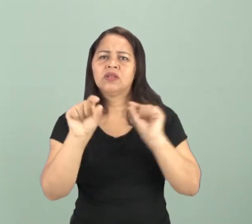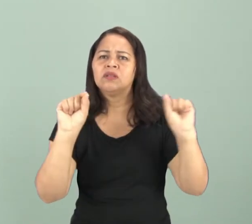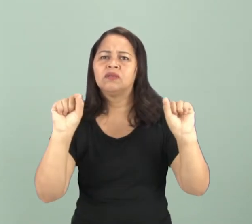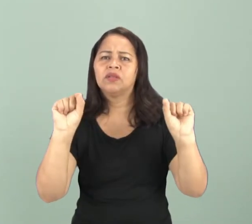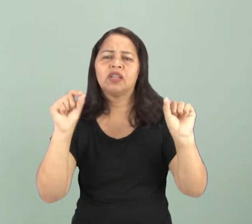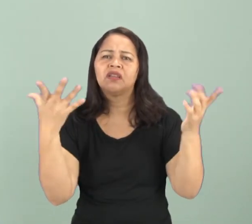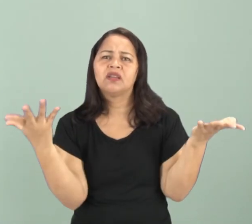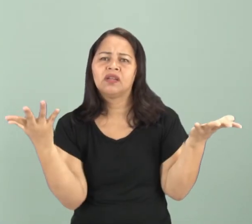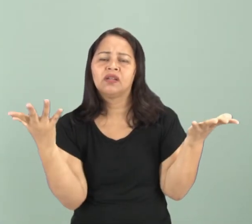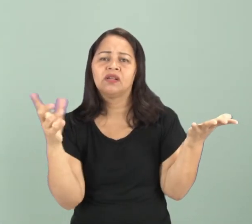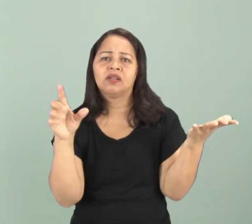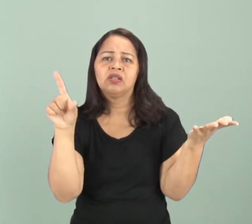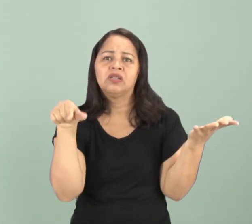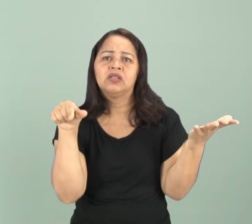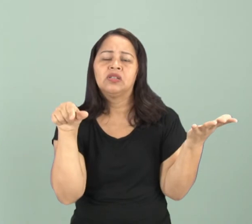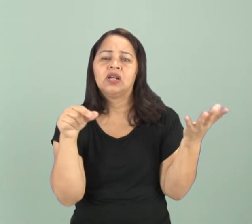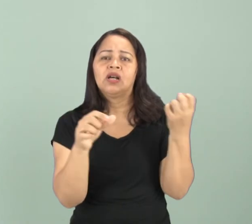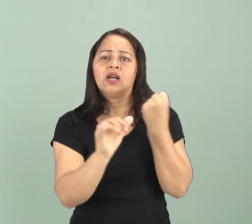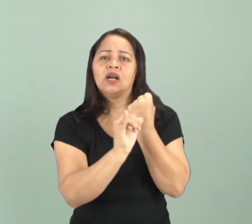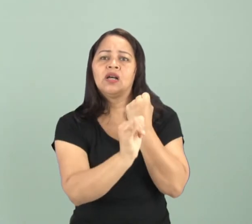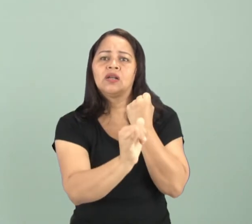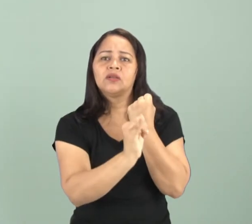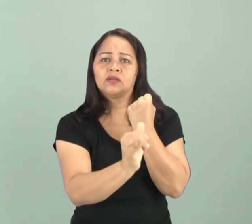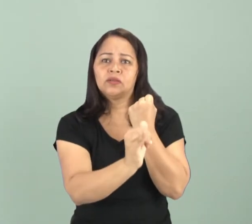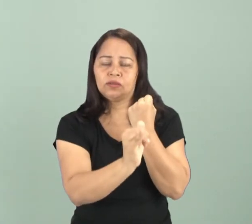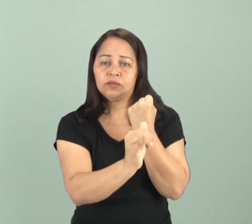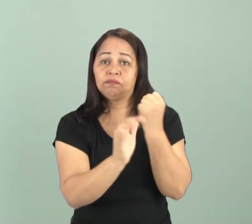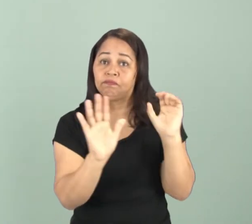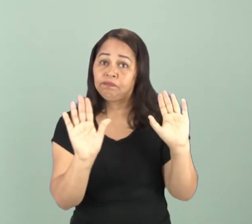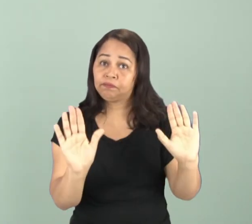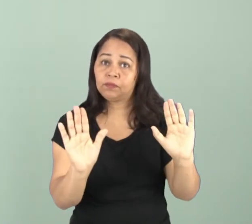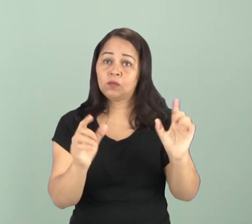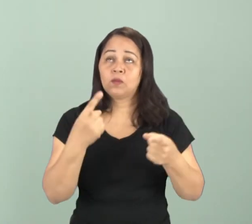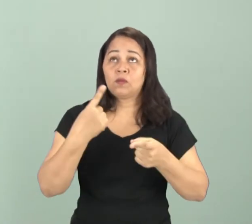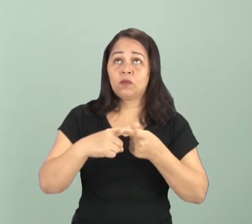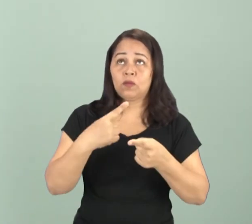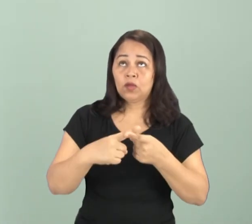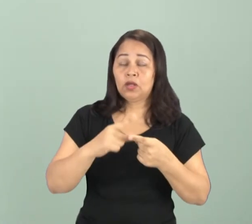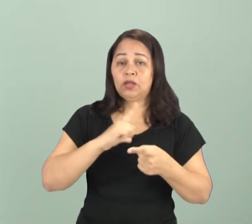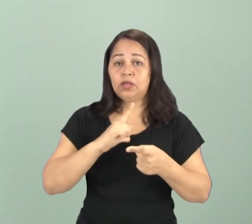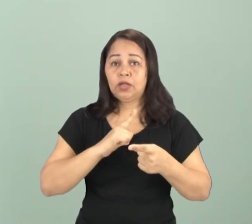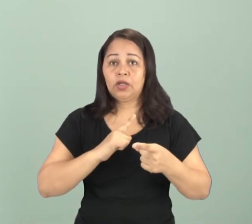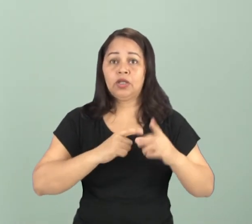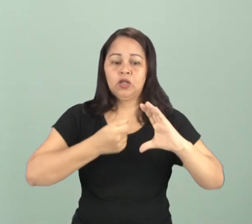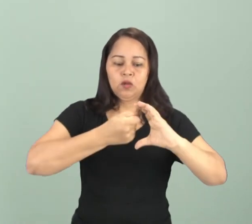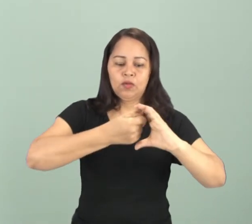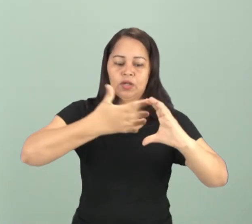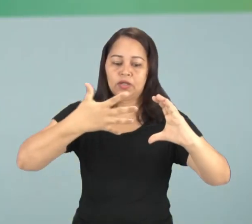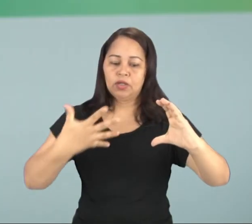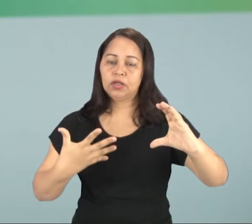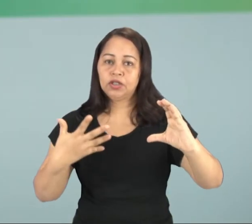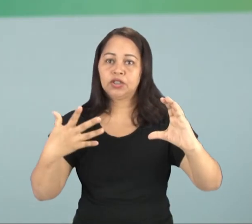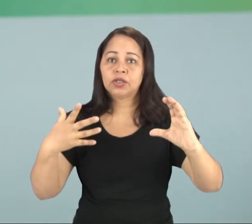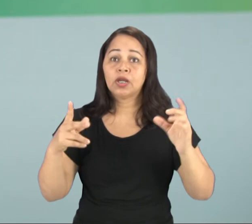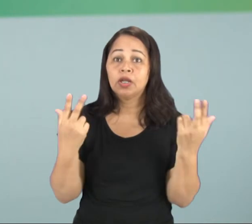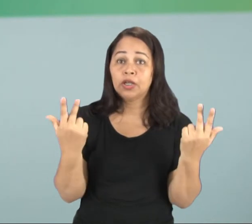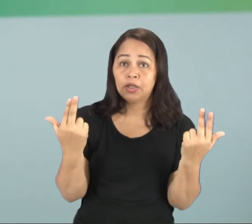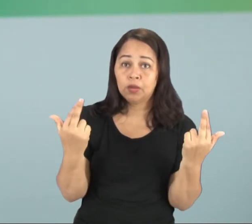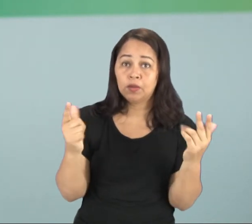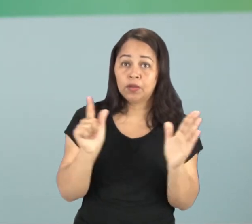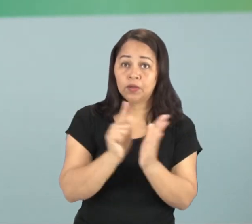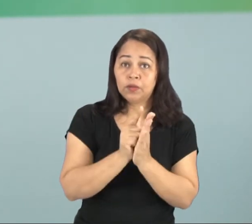responder. Por ter um caráter jornalístico, né, por apresentar essa